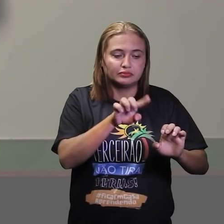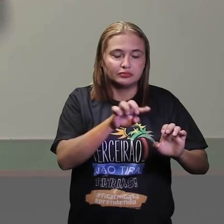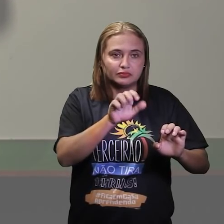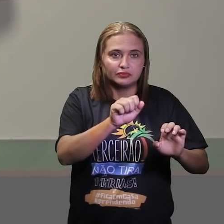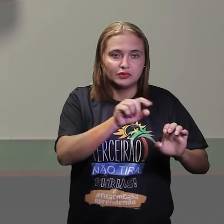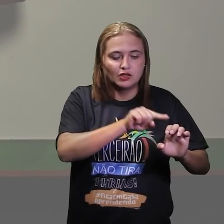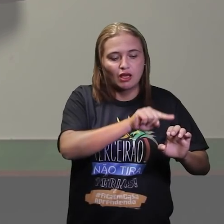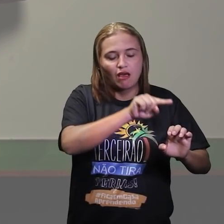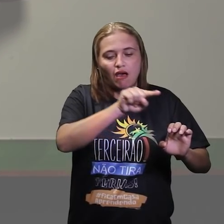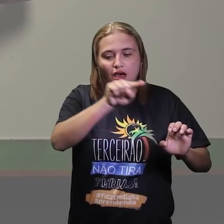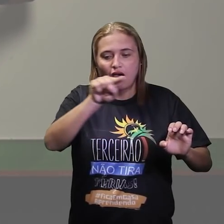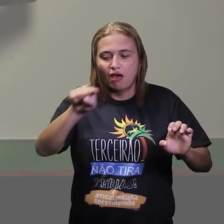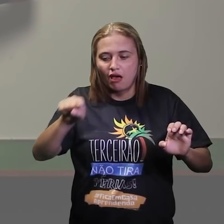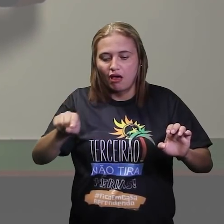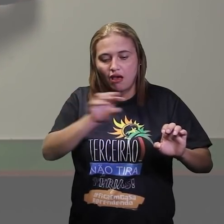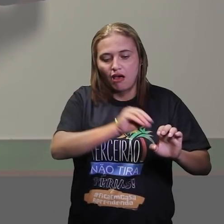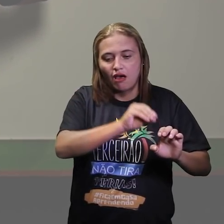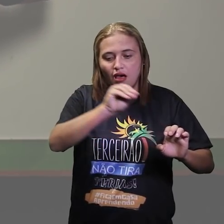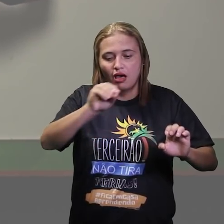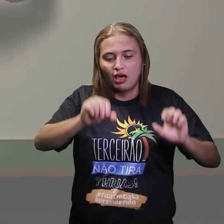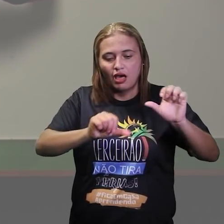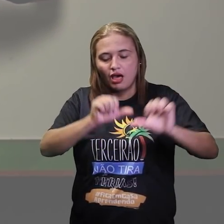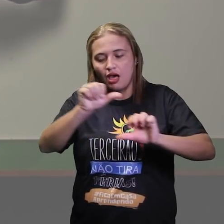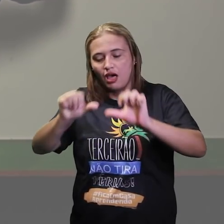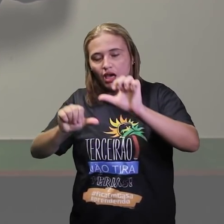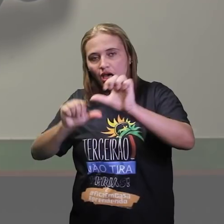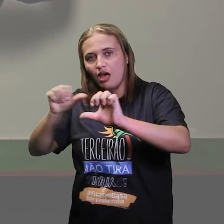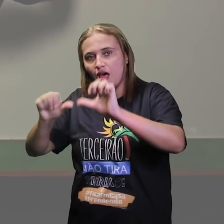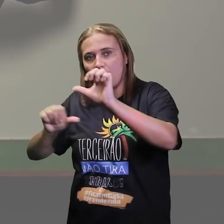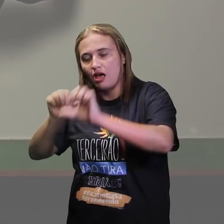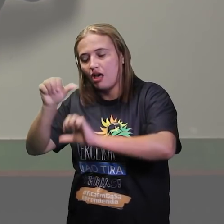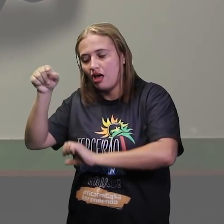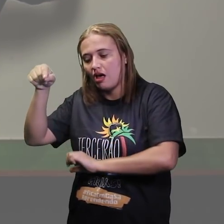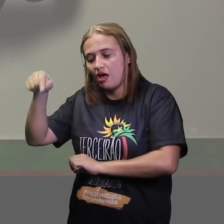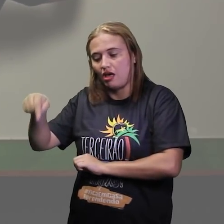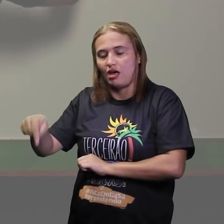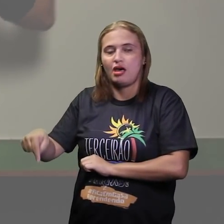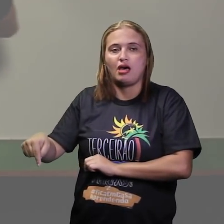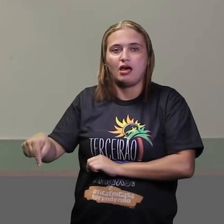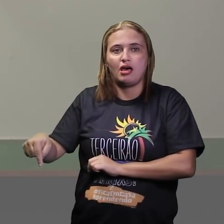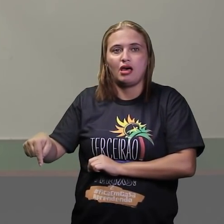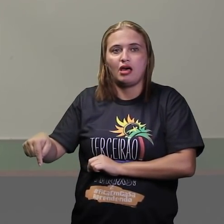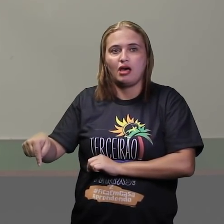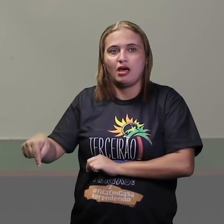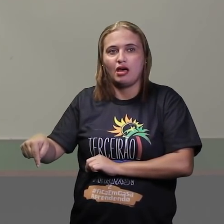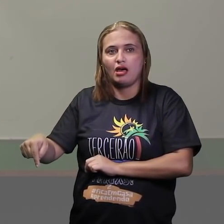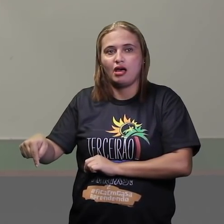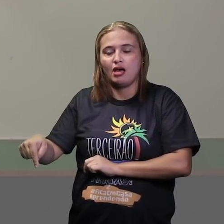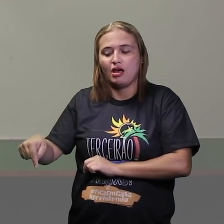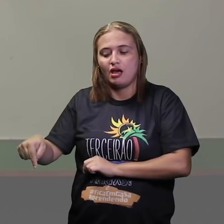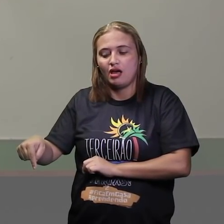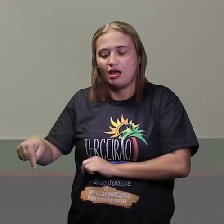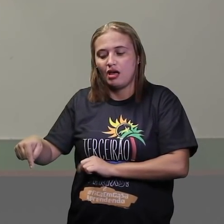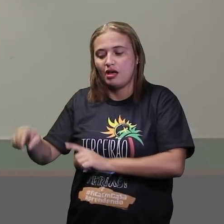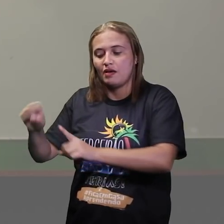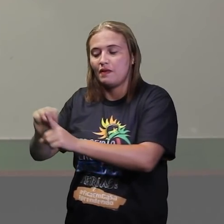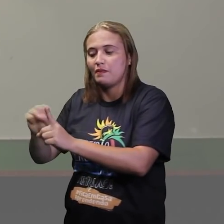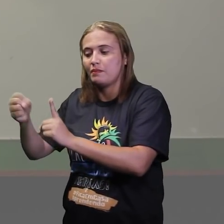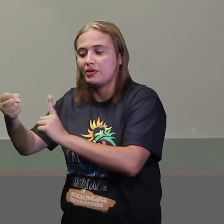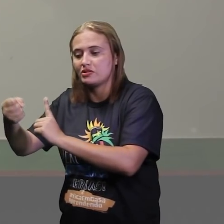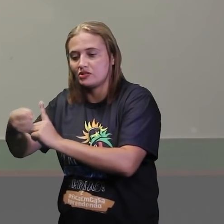passagem do famoso estado de natureza, certo? Para a sociedade